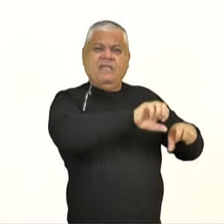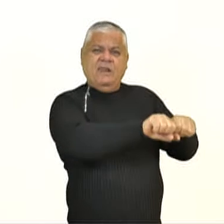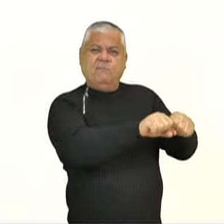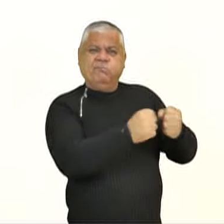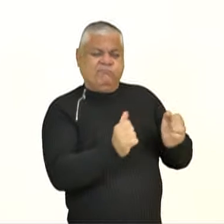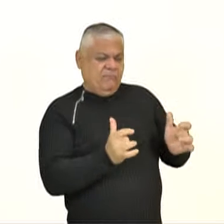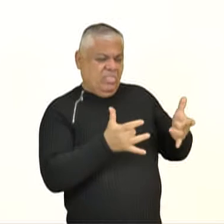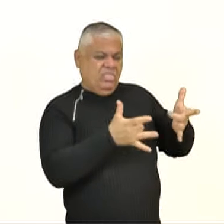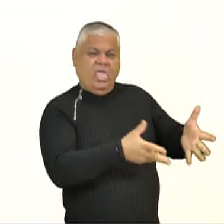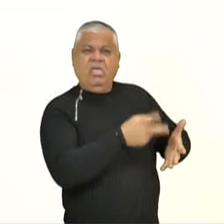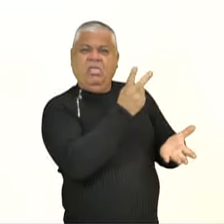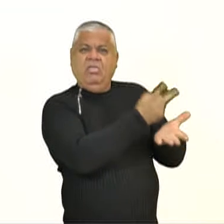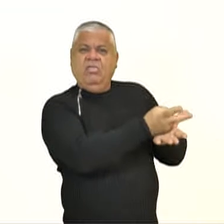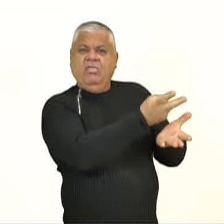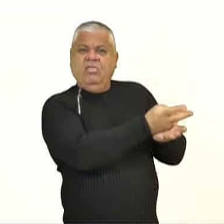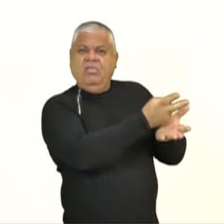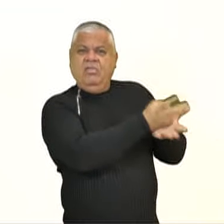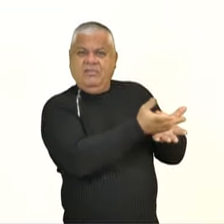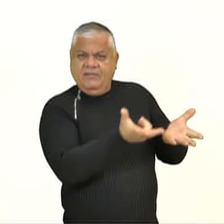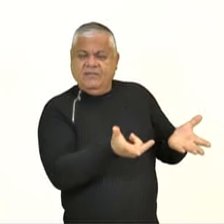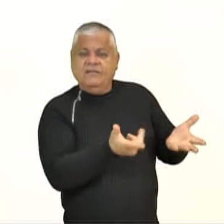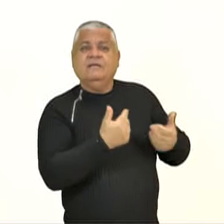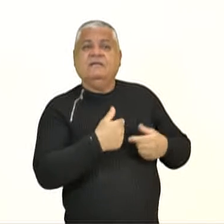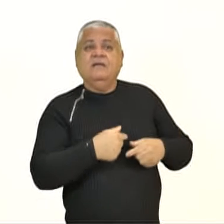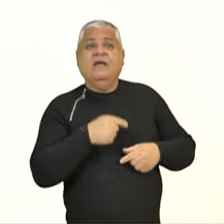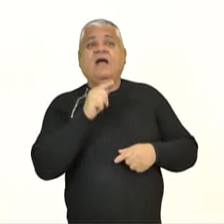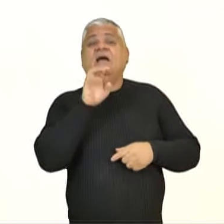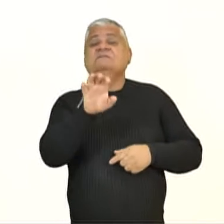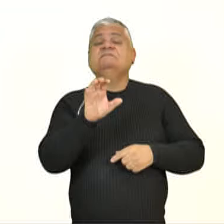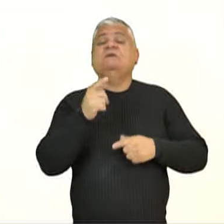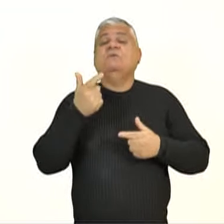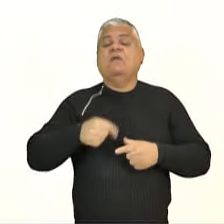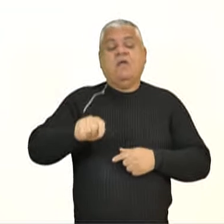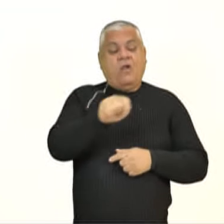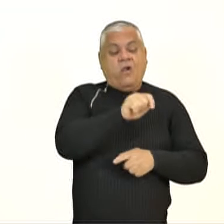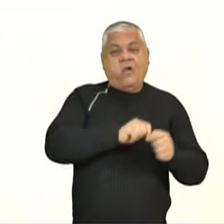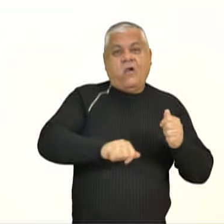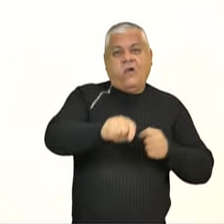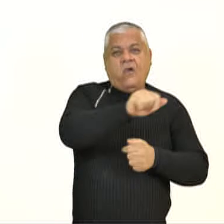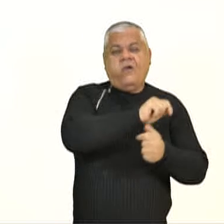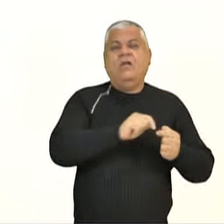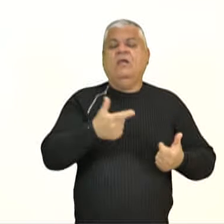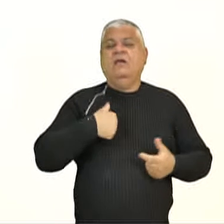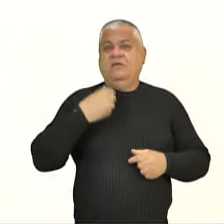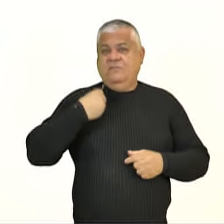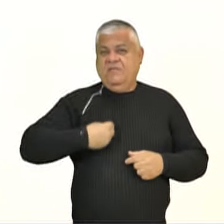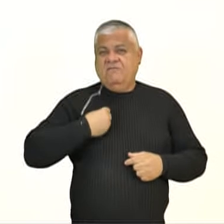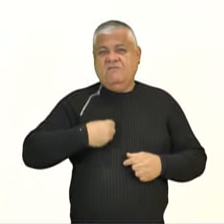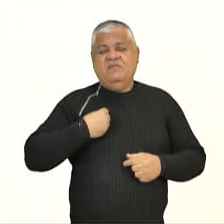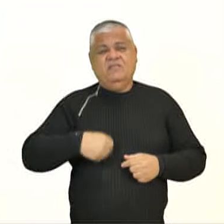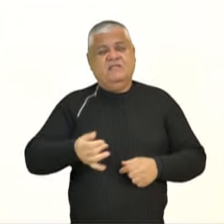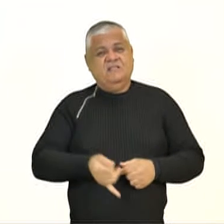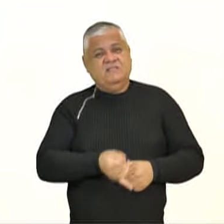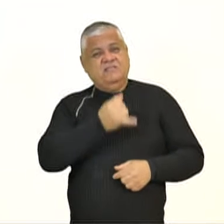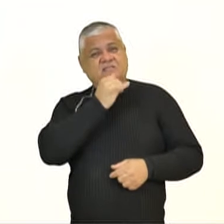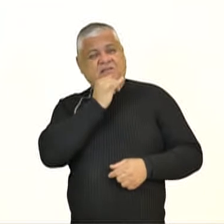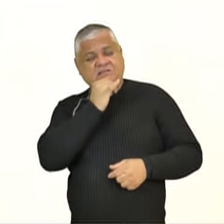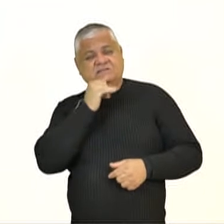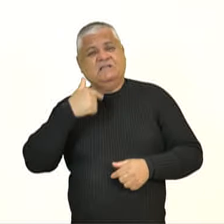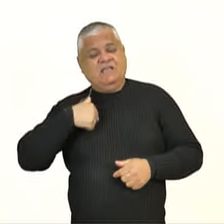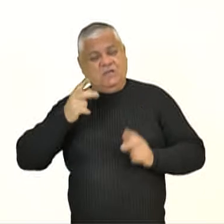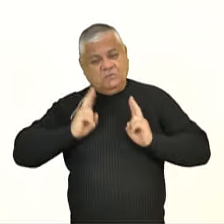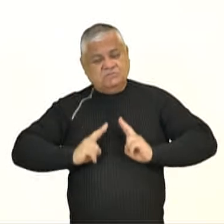que sempre está num lugar, e assim hão de logrados, dou os dias amargurados, que eu